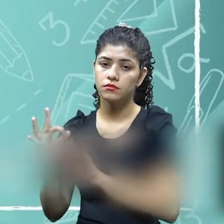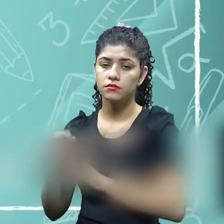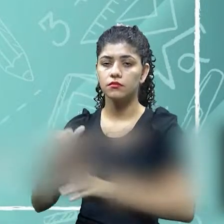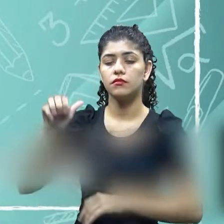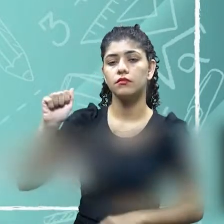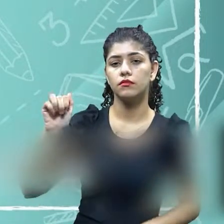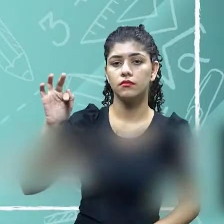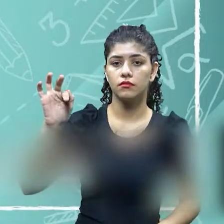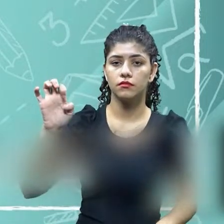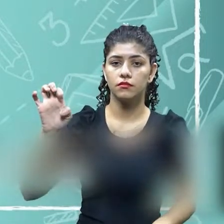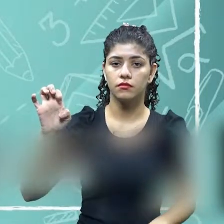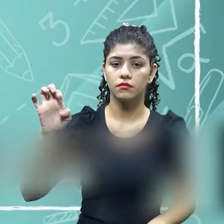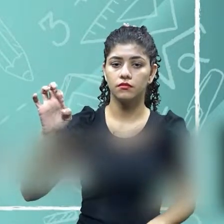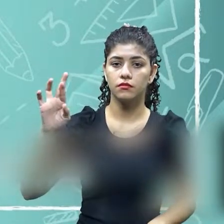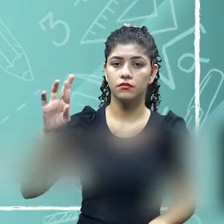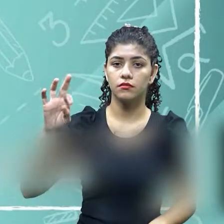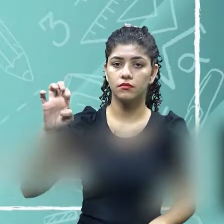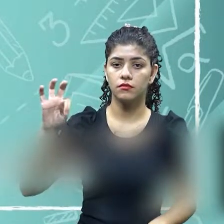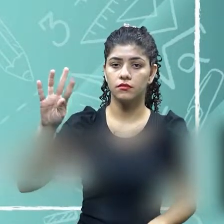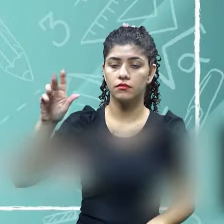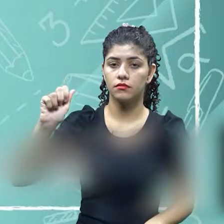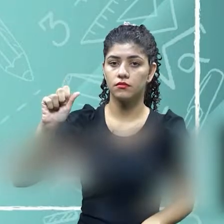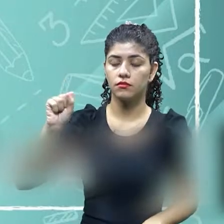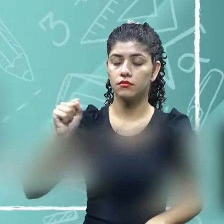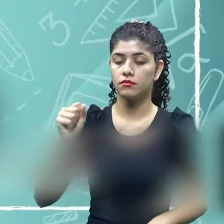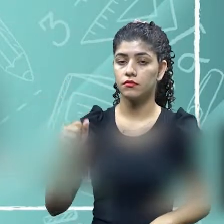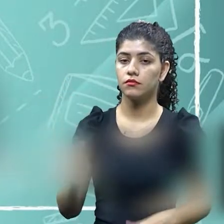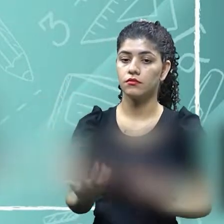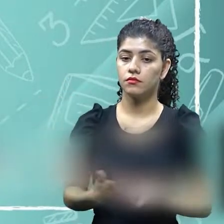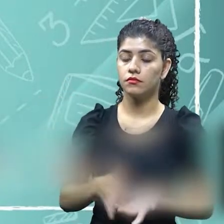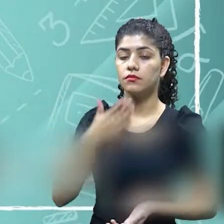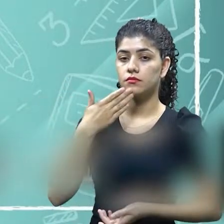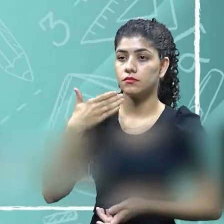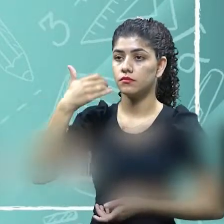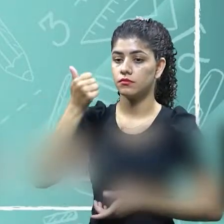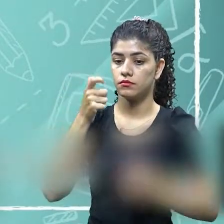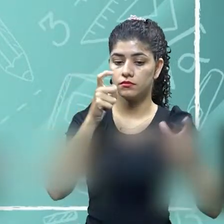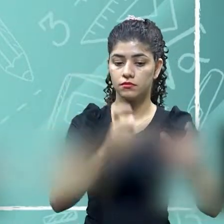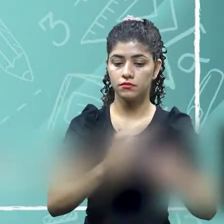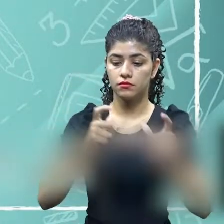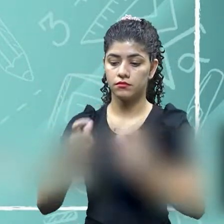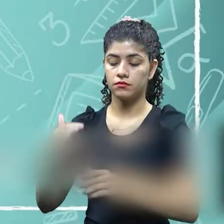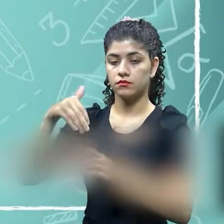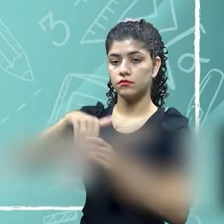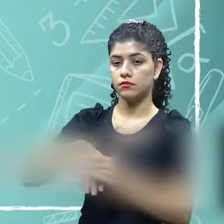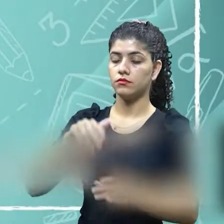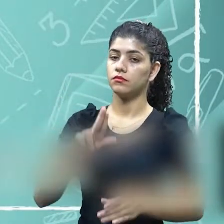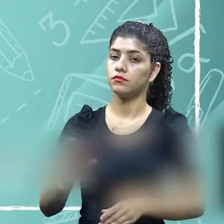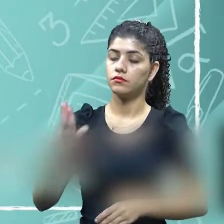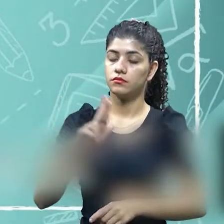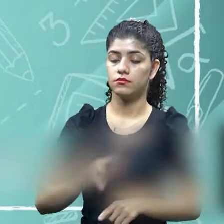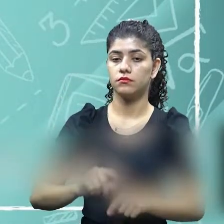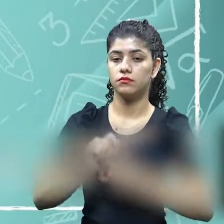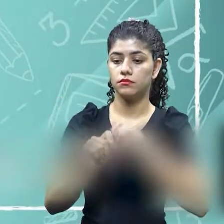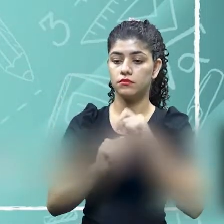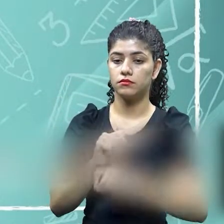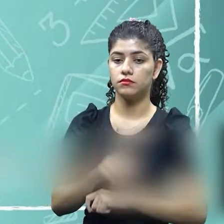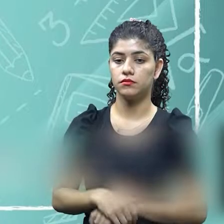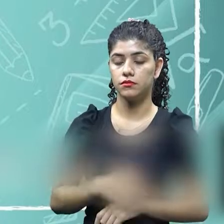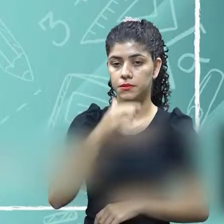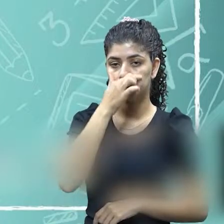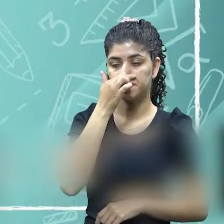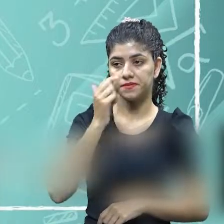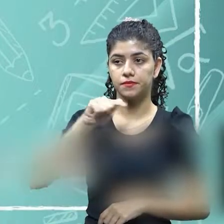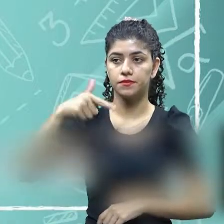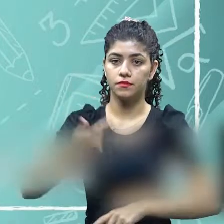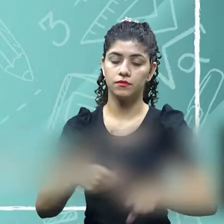navios. Então, o que seria afretar? É justamente otimizar os espaços dentro do veículo que está sendo utilizado